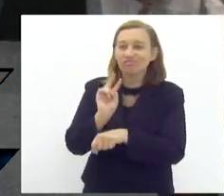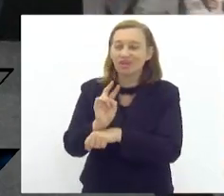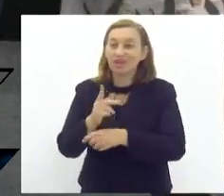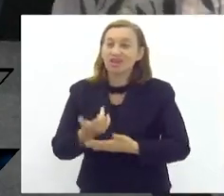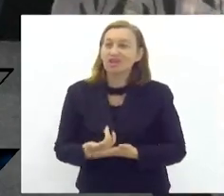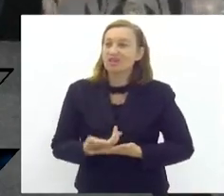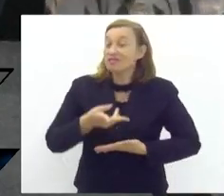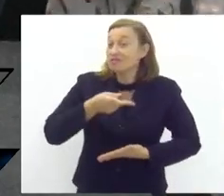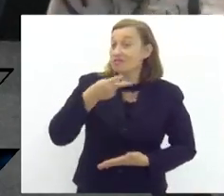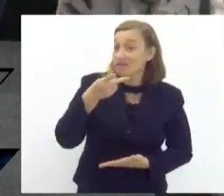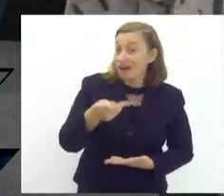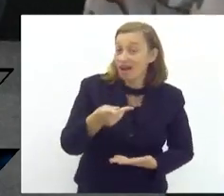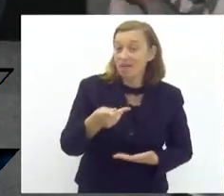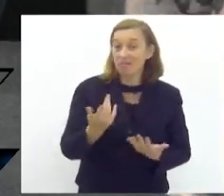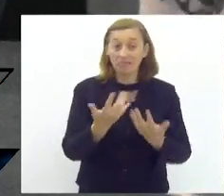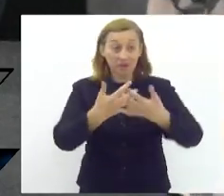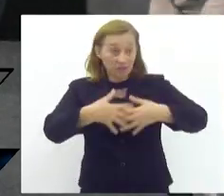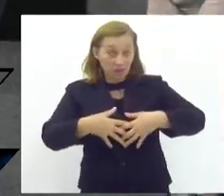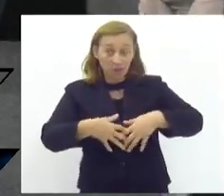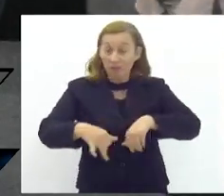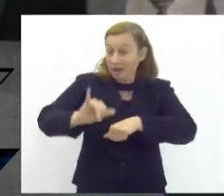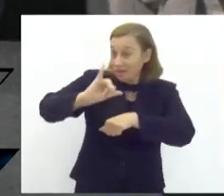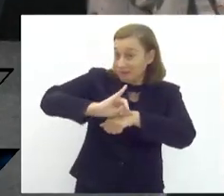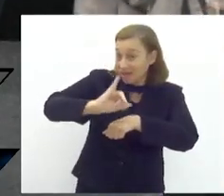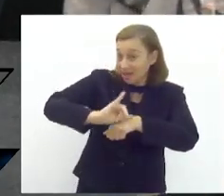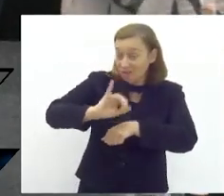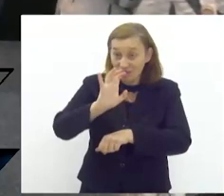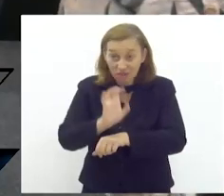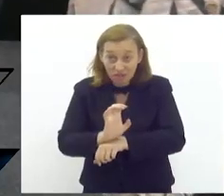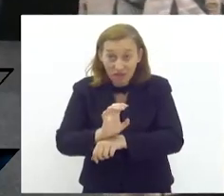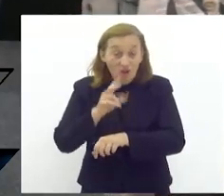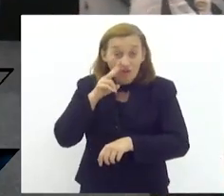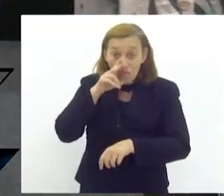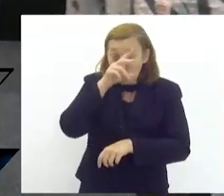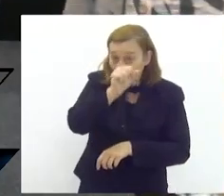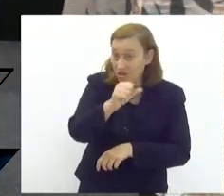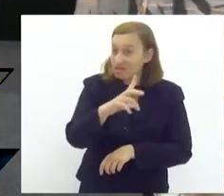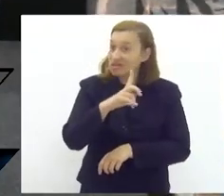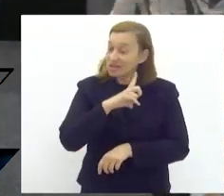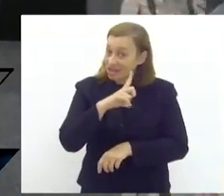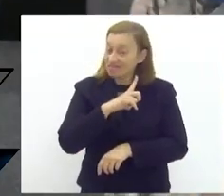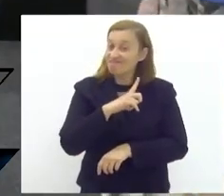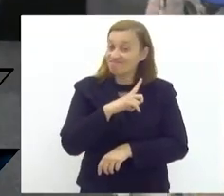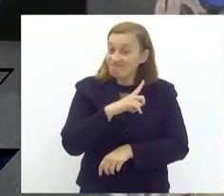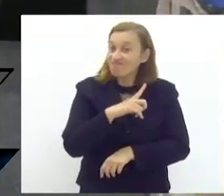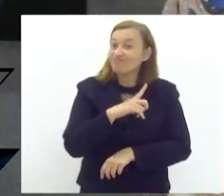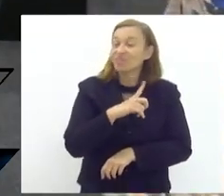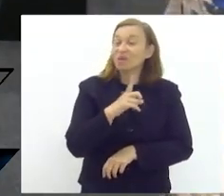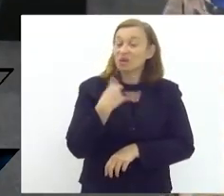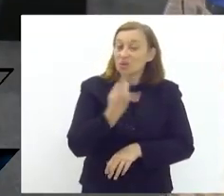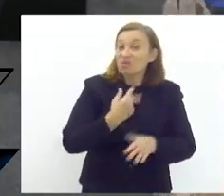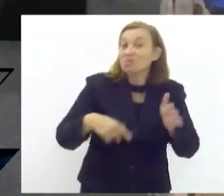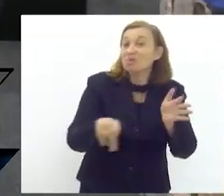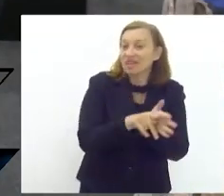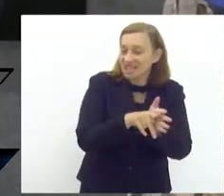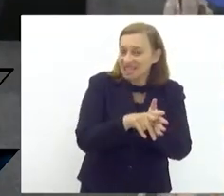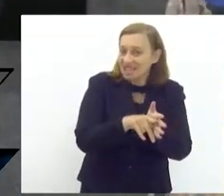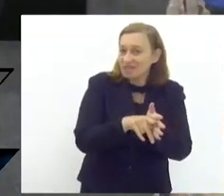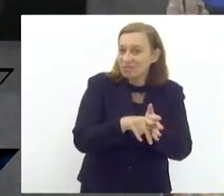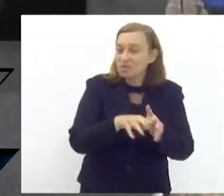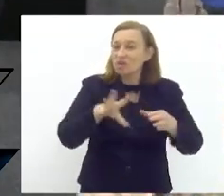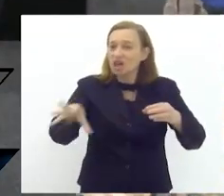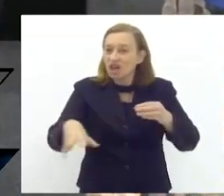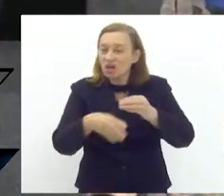declarar Petrópolis a capital Estadual fortalece esse corredor que a gente faz parte que inclui também